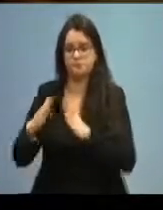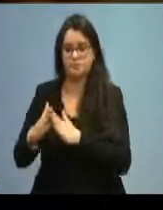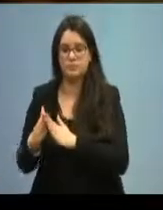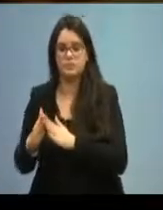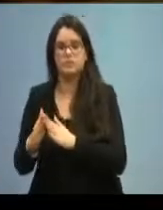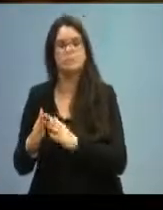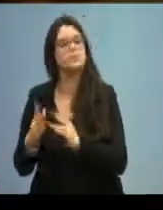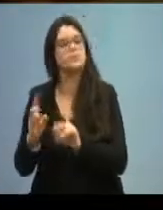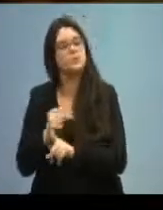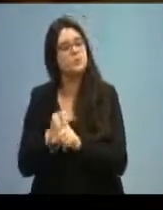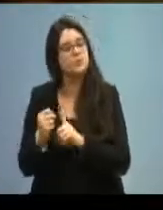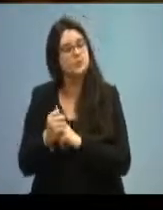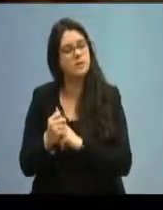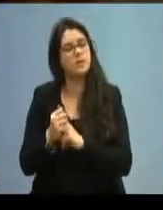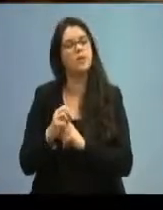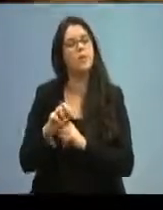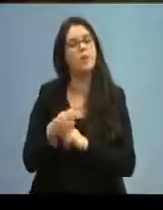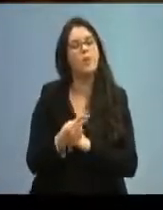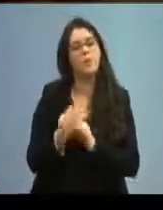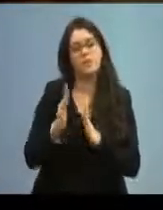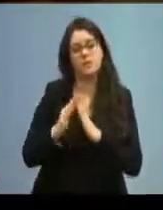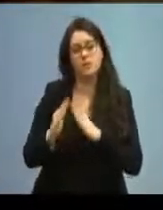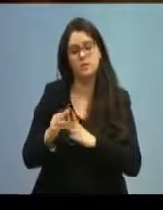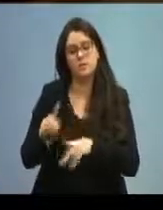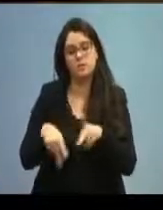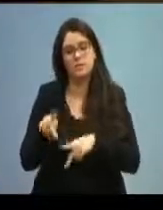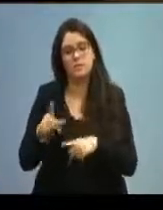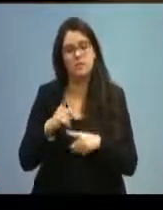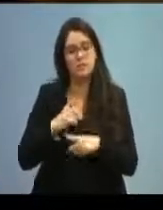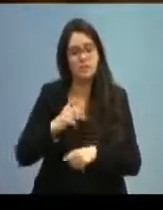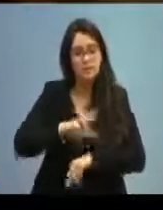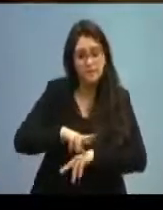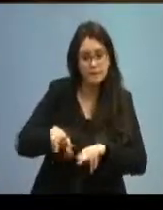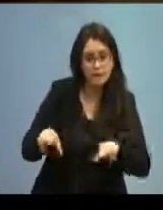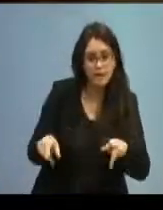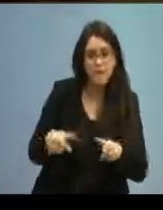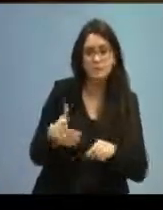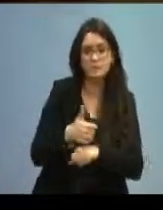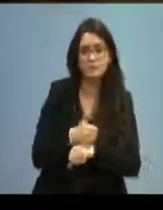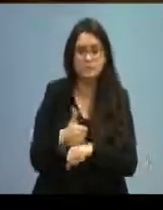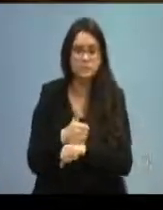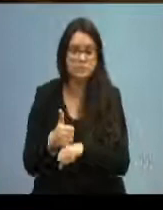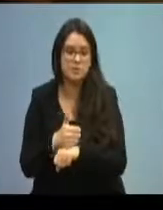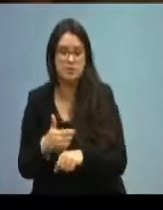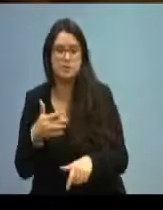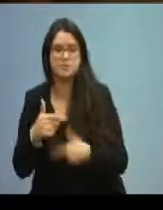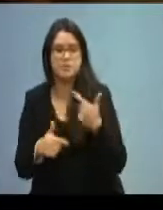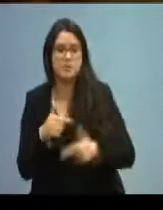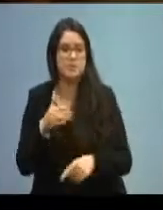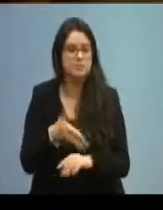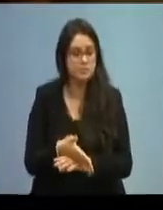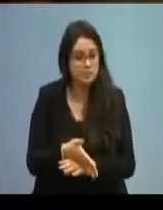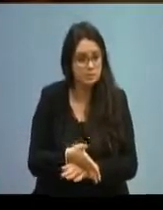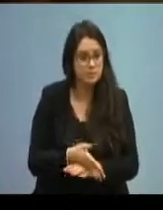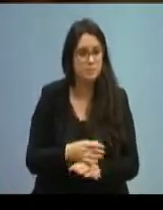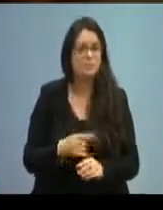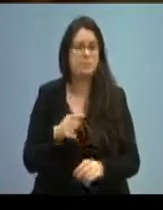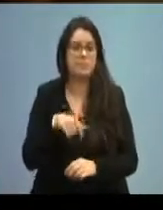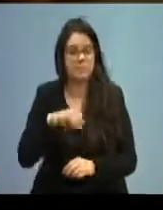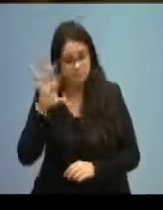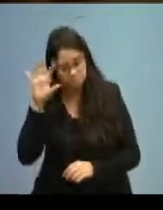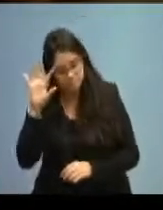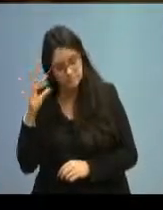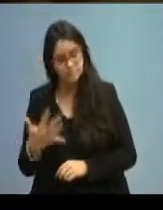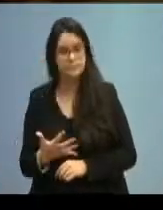habitações sociais. Vai ter material de construção funcionando, vai ter N profissionais atuando naquilo ali. Então, essa é uma grande